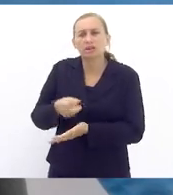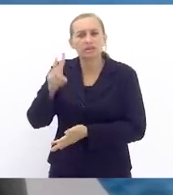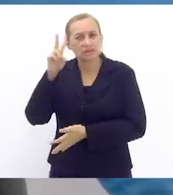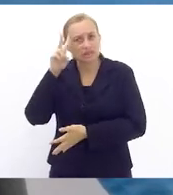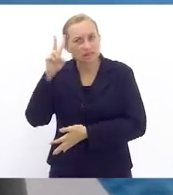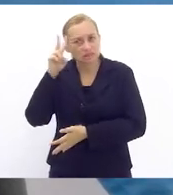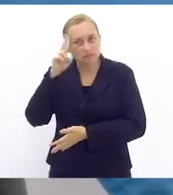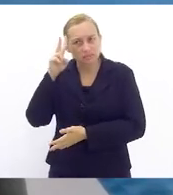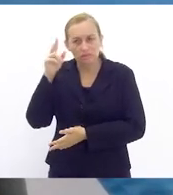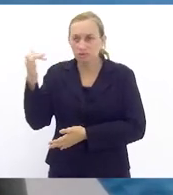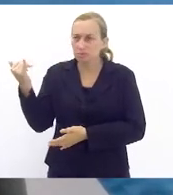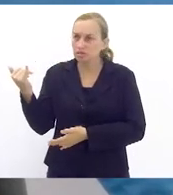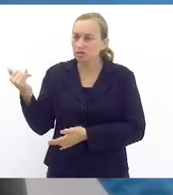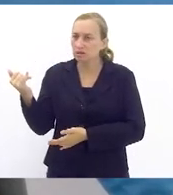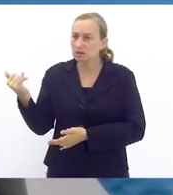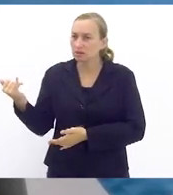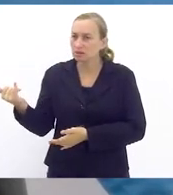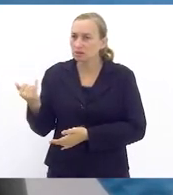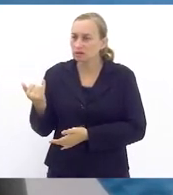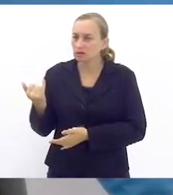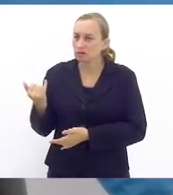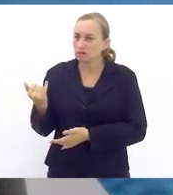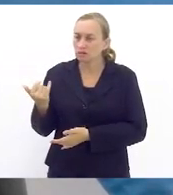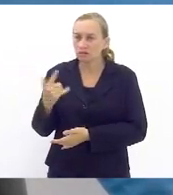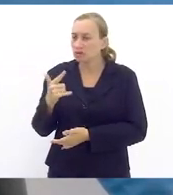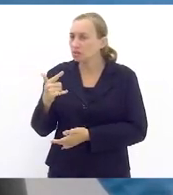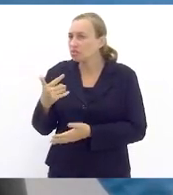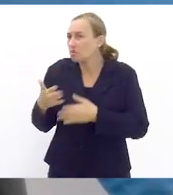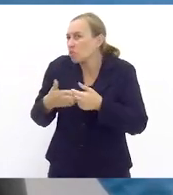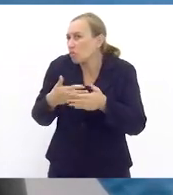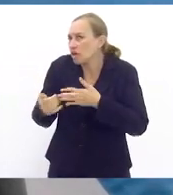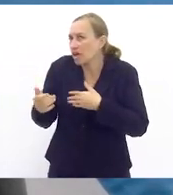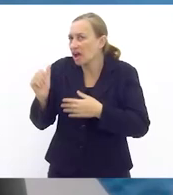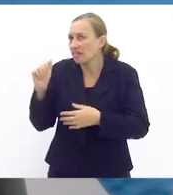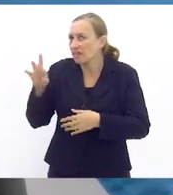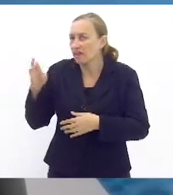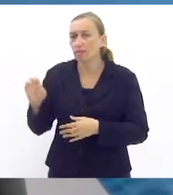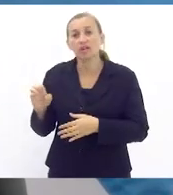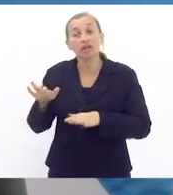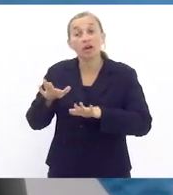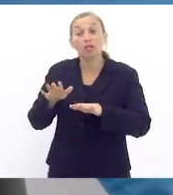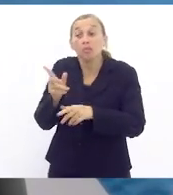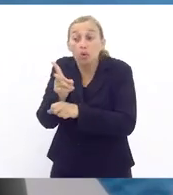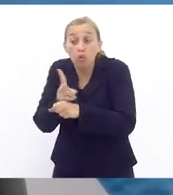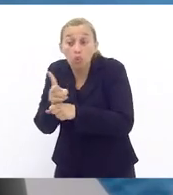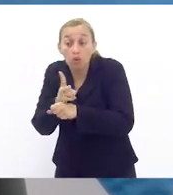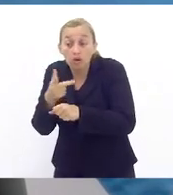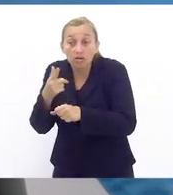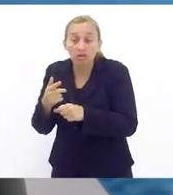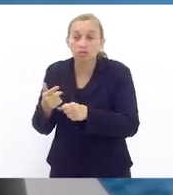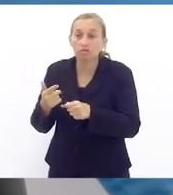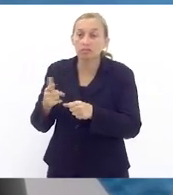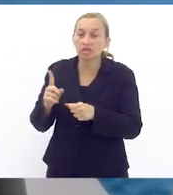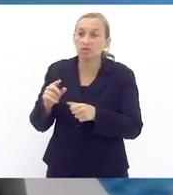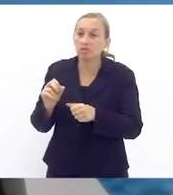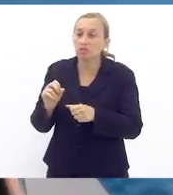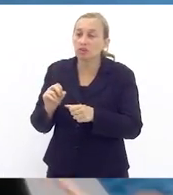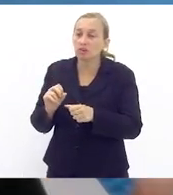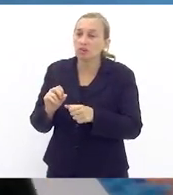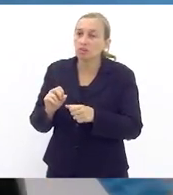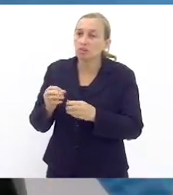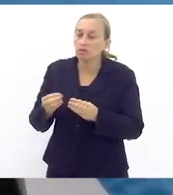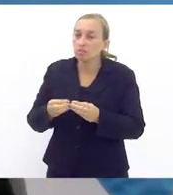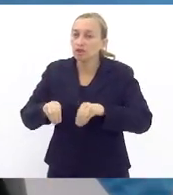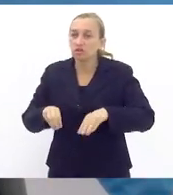segunda eu dou uma posição porque não é qualquer andaime também então a gente tá tendo cuidado pra gente não fazer e não ferir de